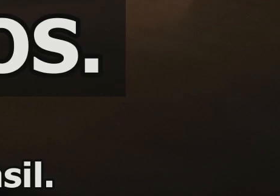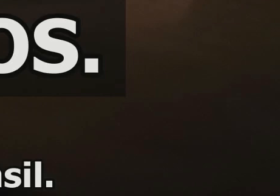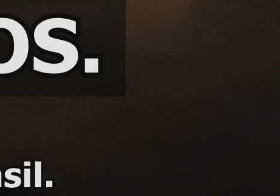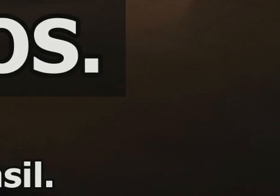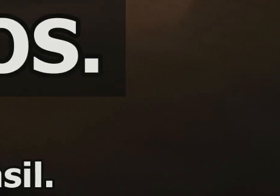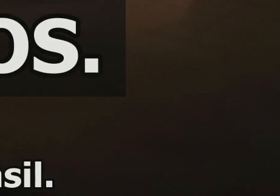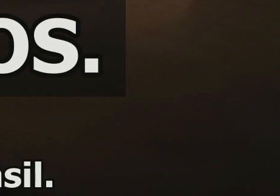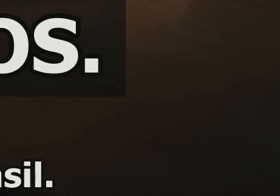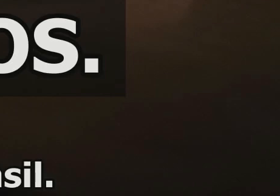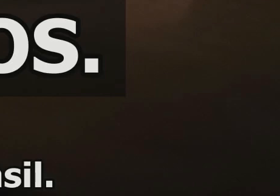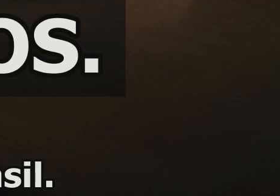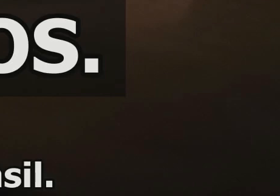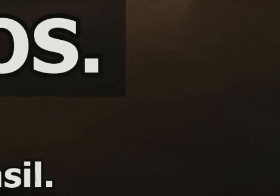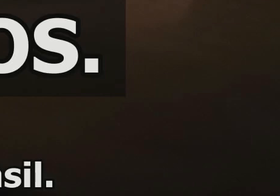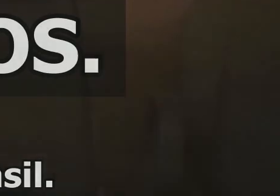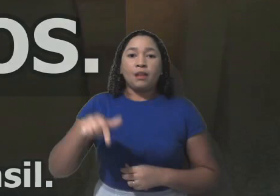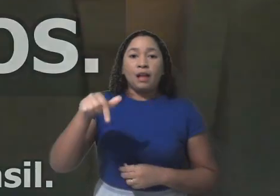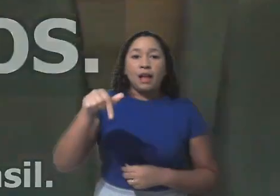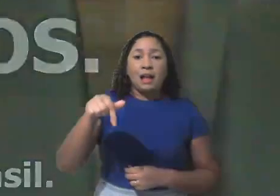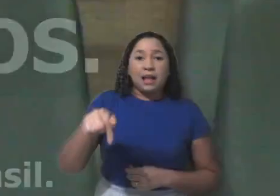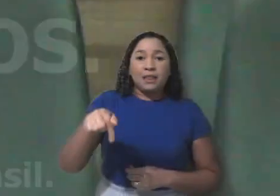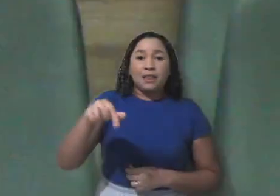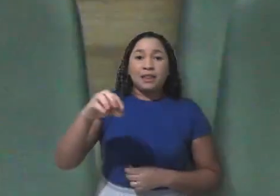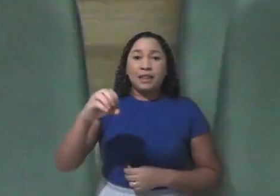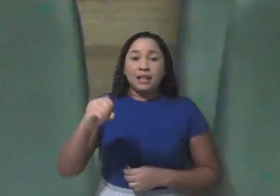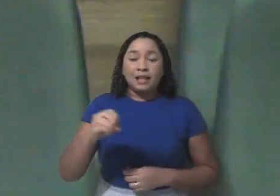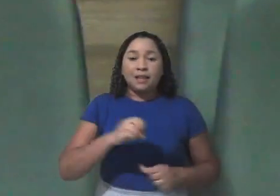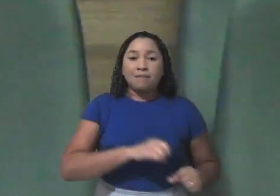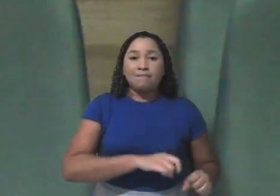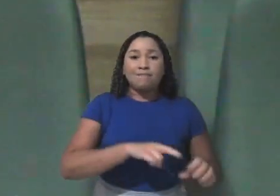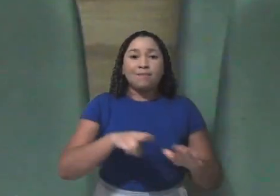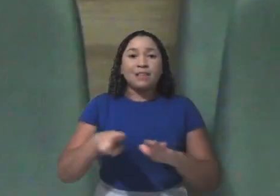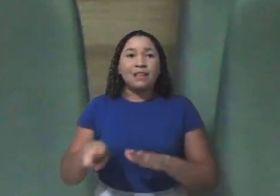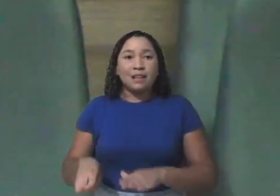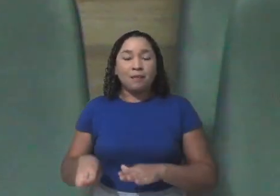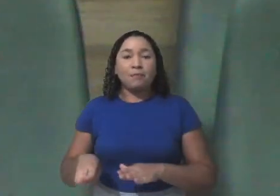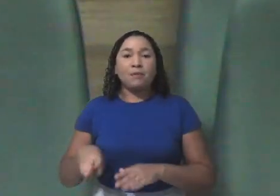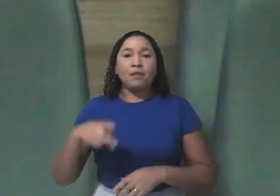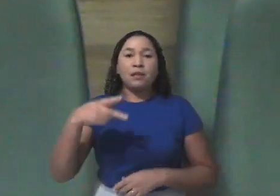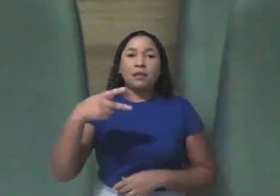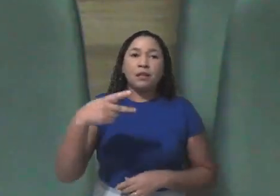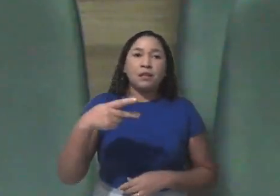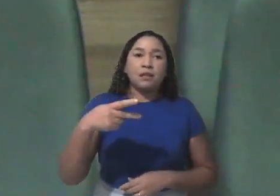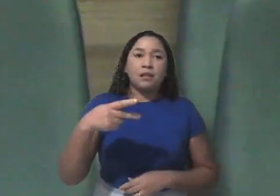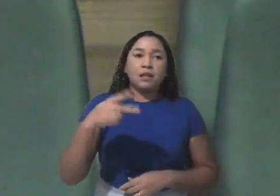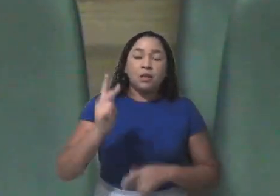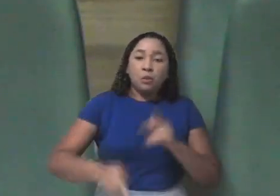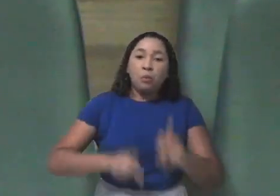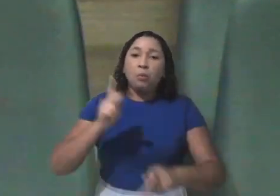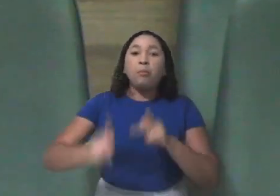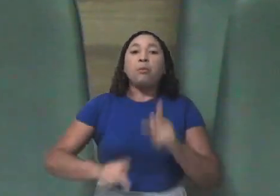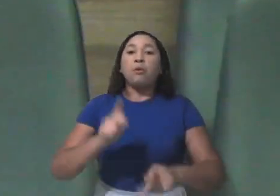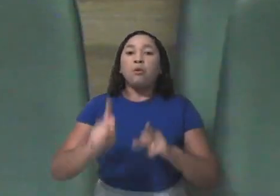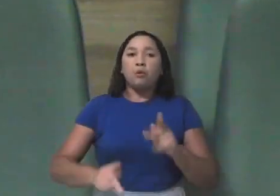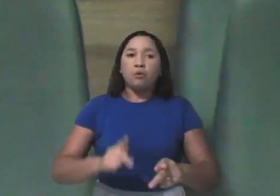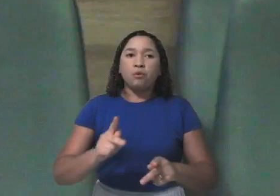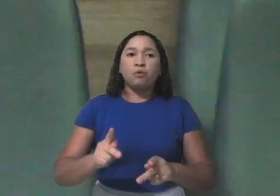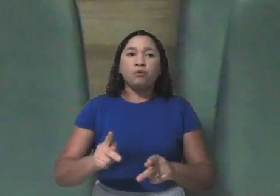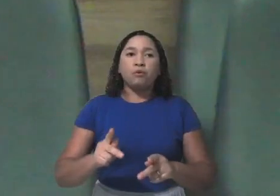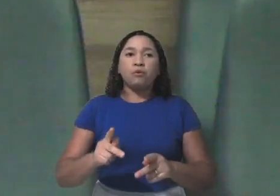santos. 70 semanas estão determinadas sobre o teu, que povo? O povo de